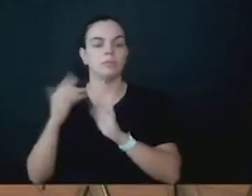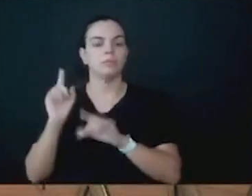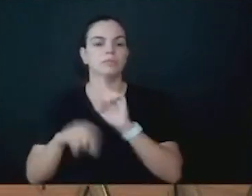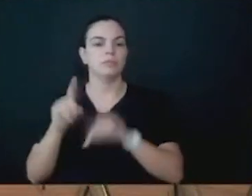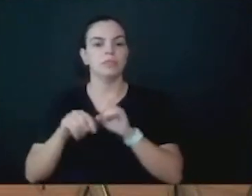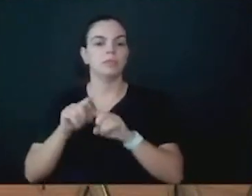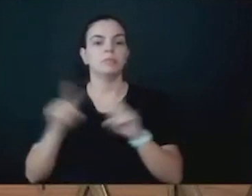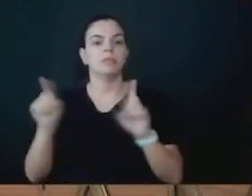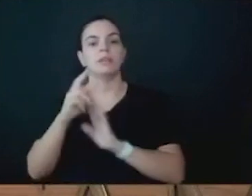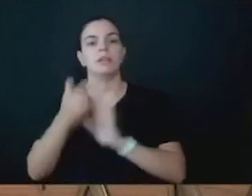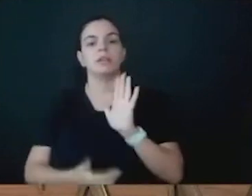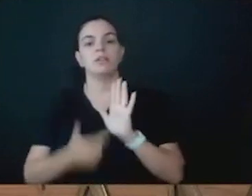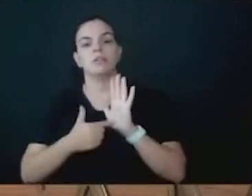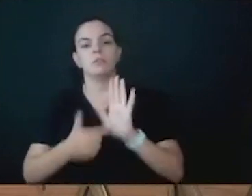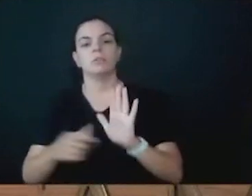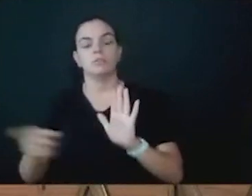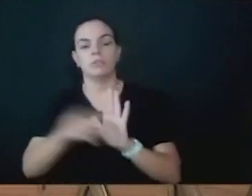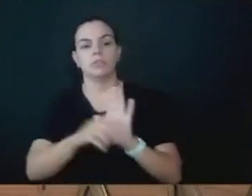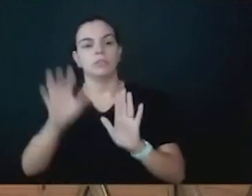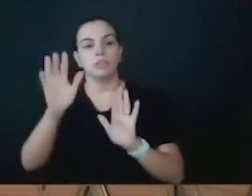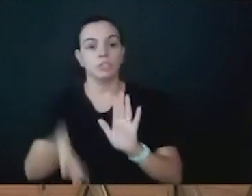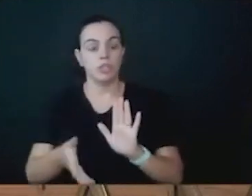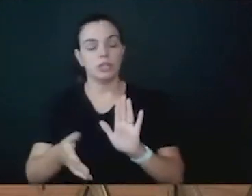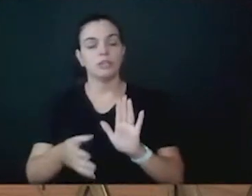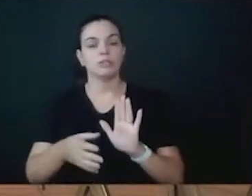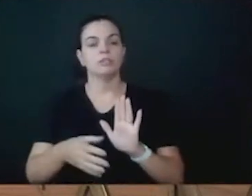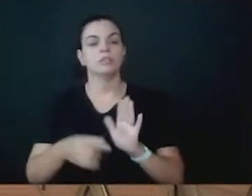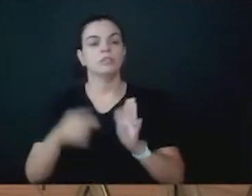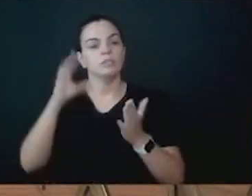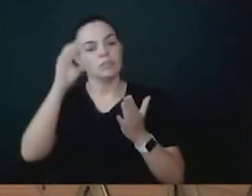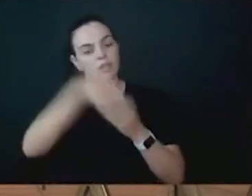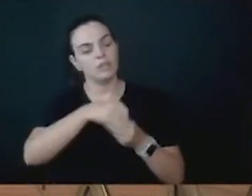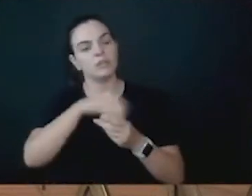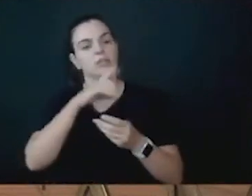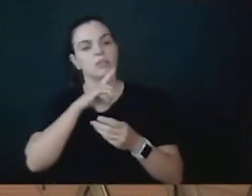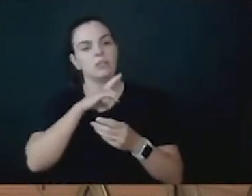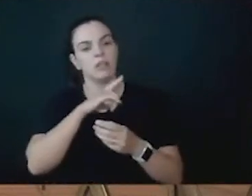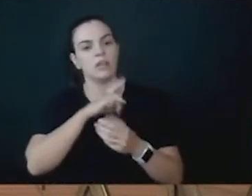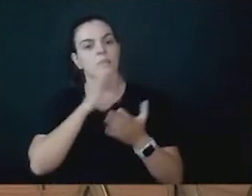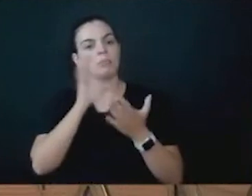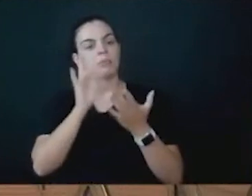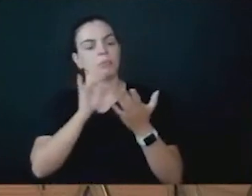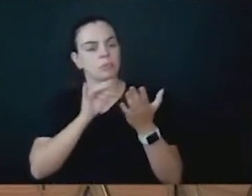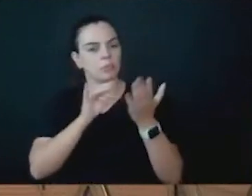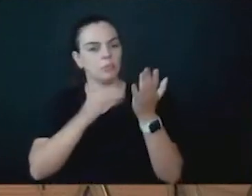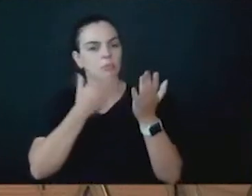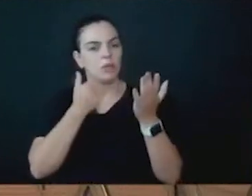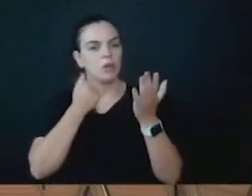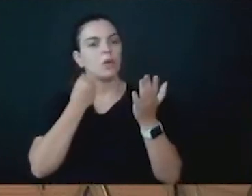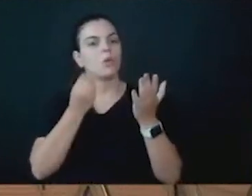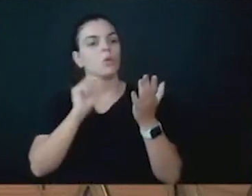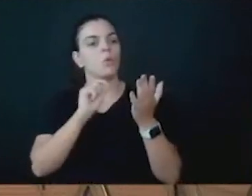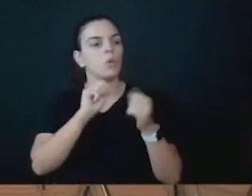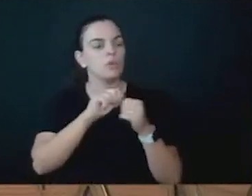foi entregue, tem cada um deles relacionados com o status de cada um deles, né, o que está sendo ainda previsto, o que